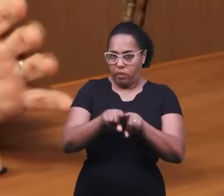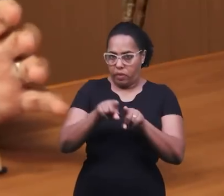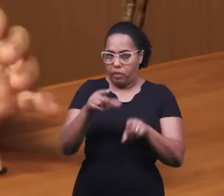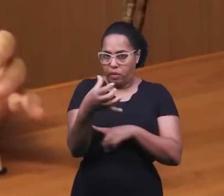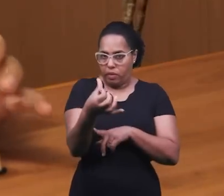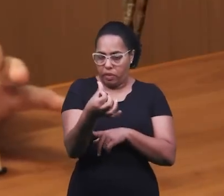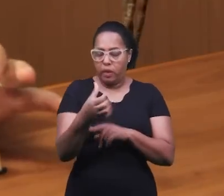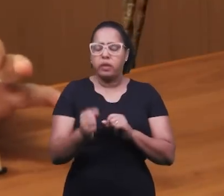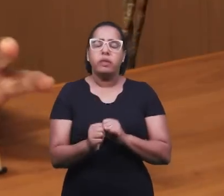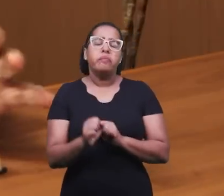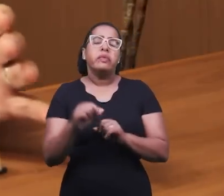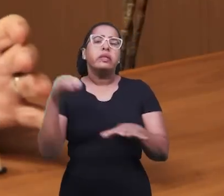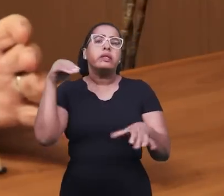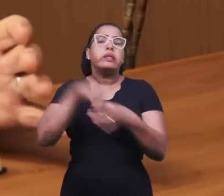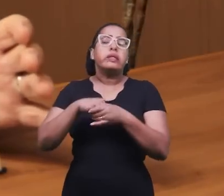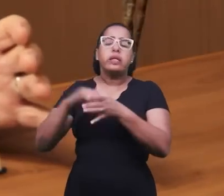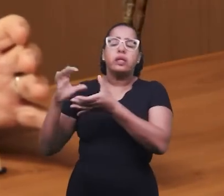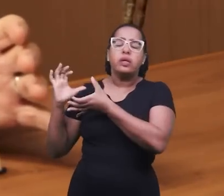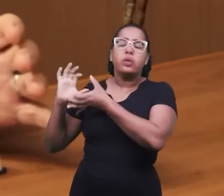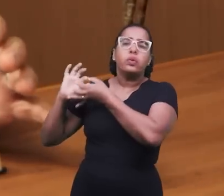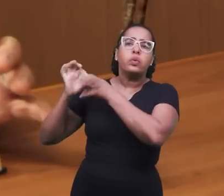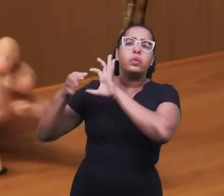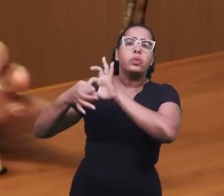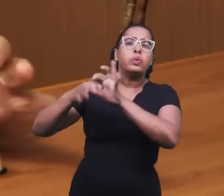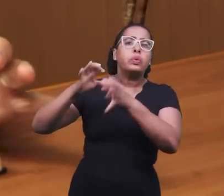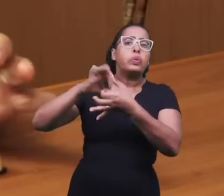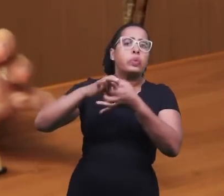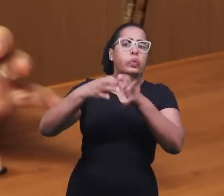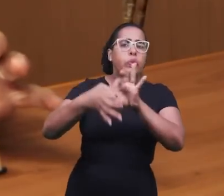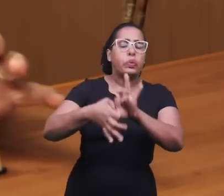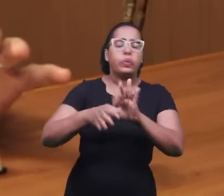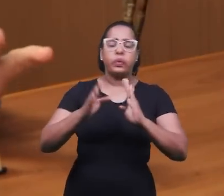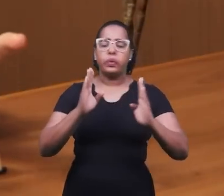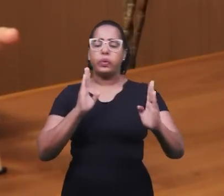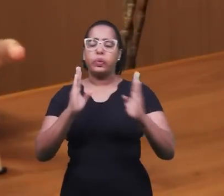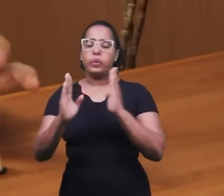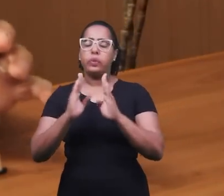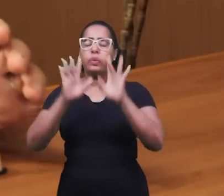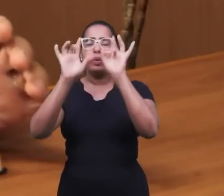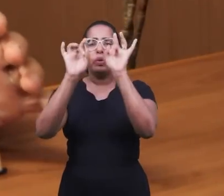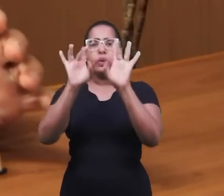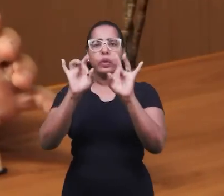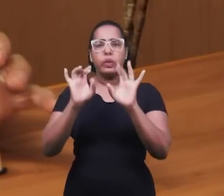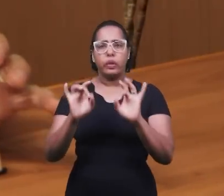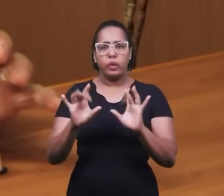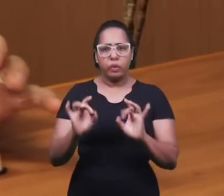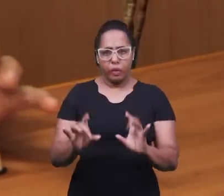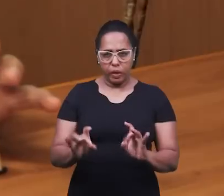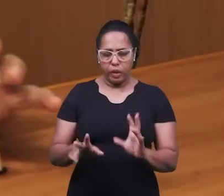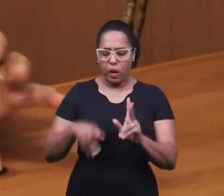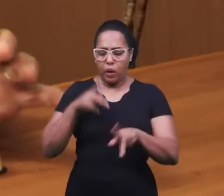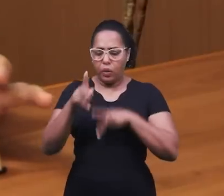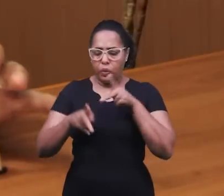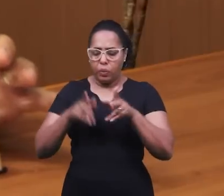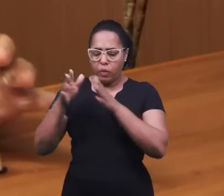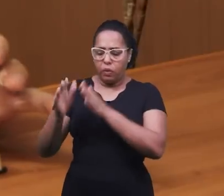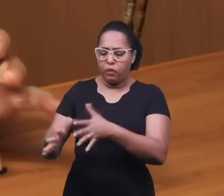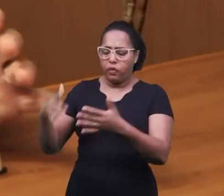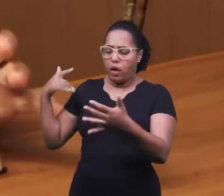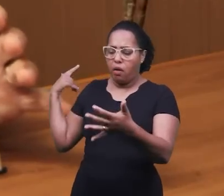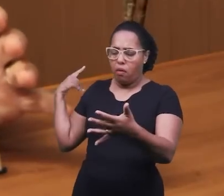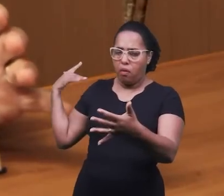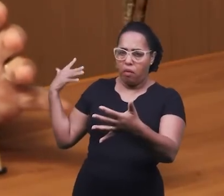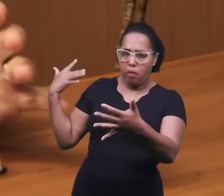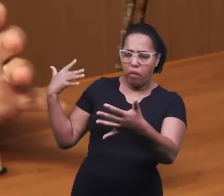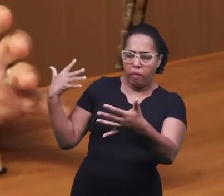verso 6, eles estão no contexto de um momento especial para a igreja ao